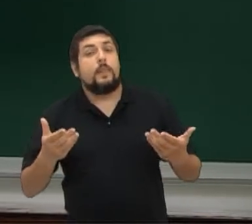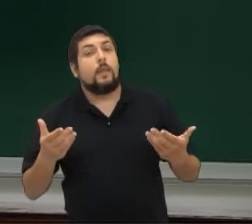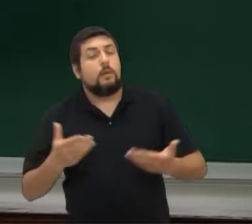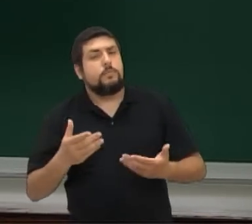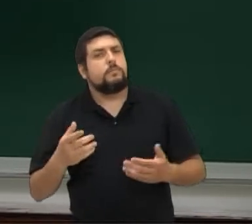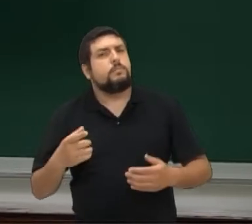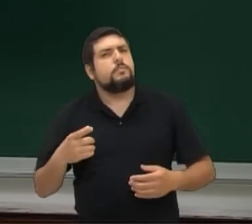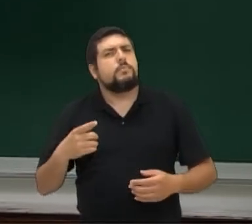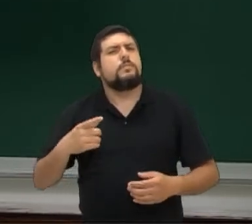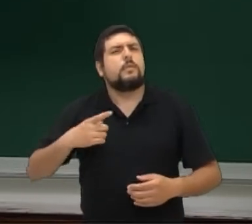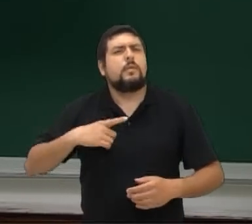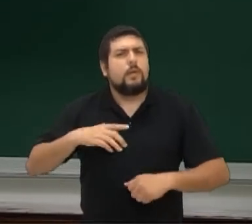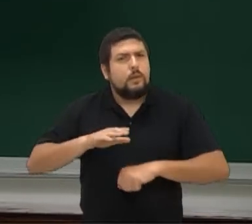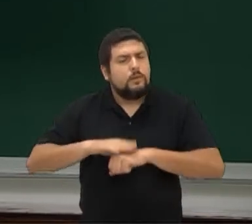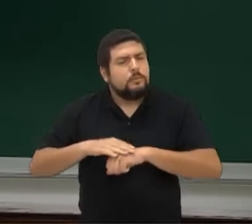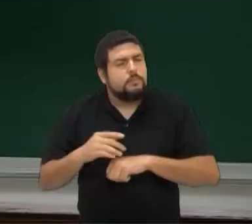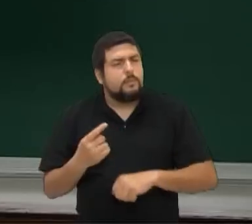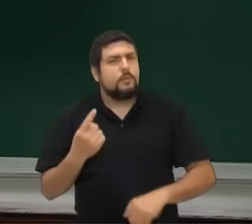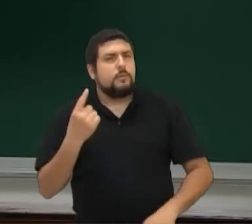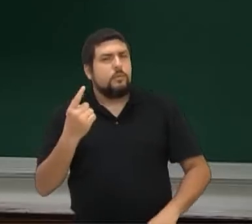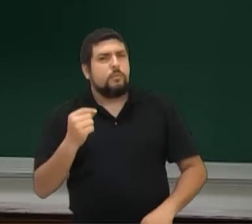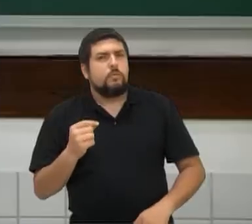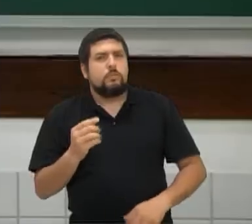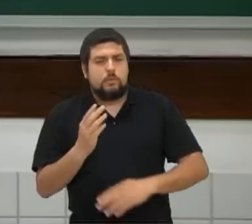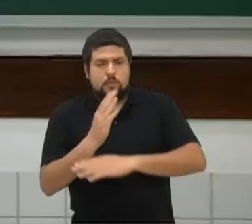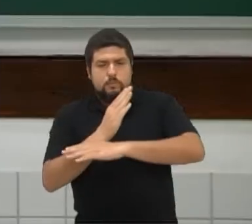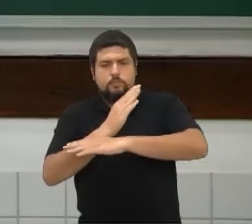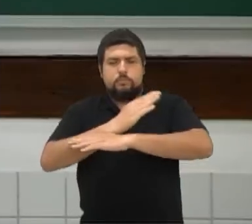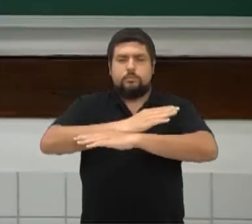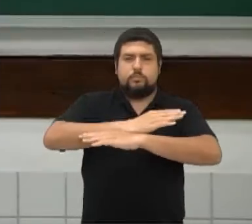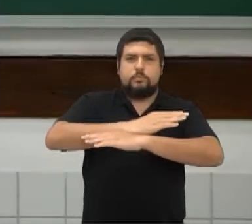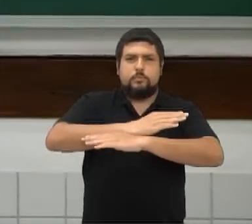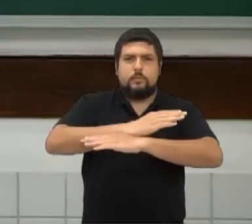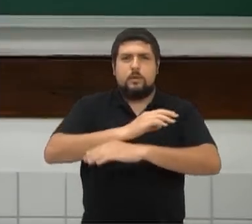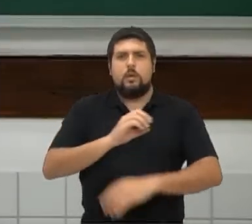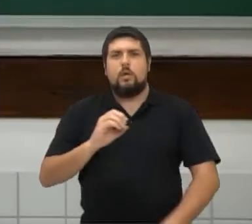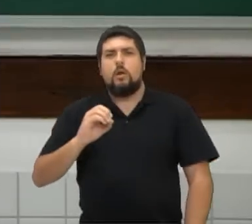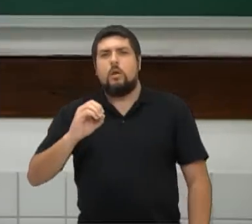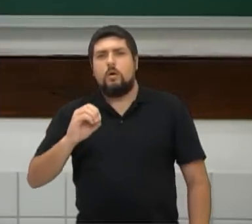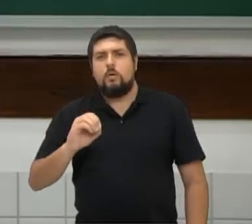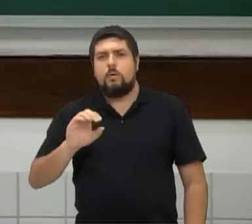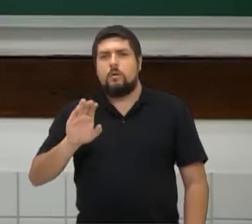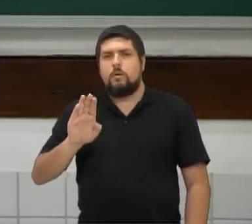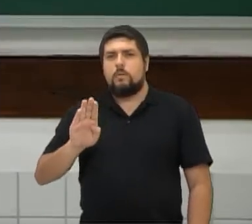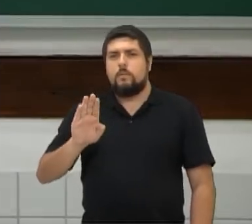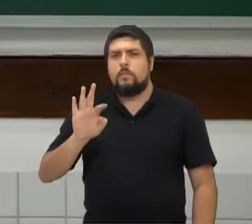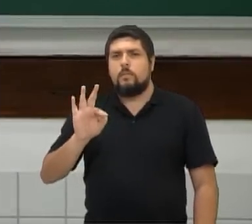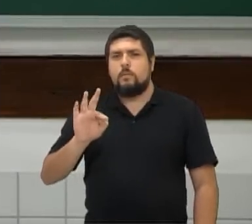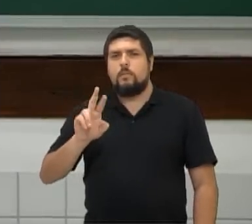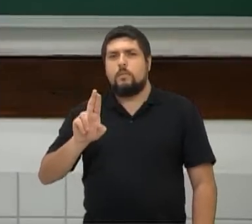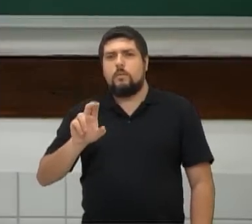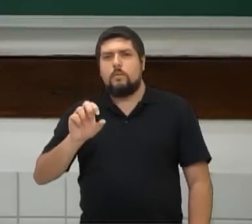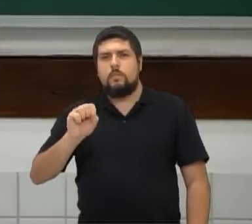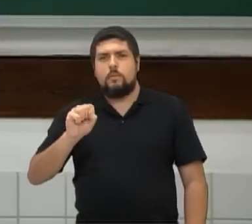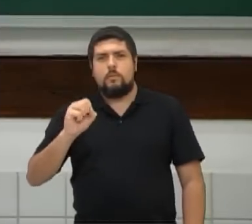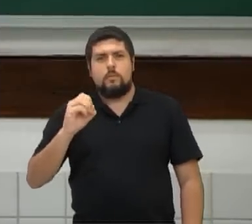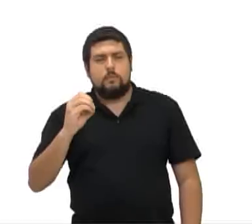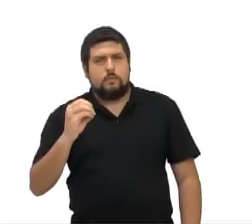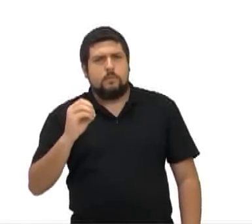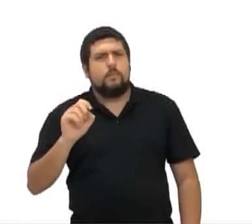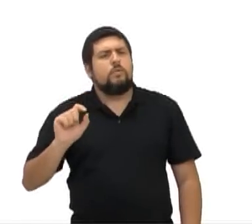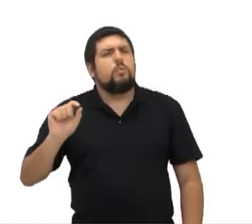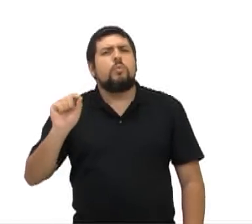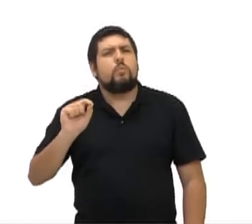uma classificação, que seria os ângulos obtusos, tá? Veja, o que seriam os ângulos